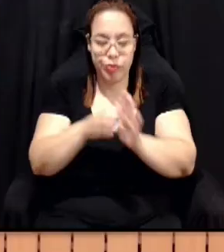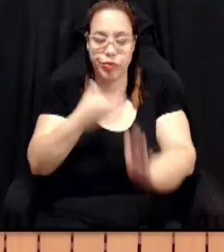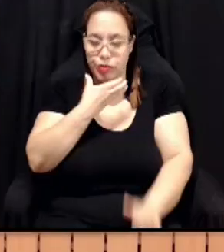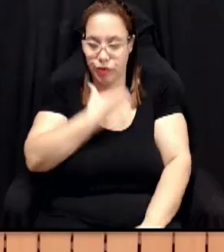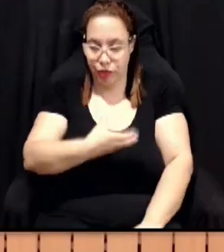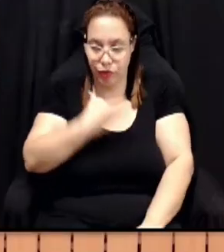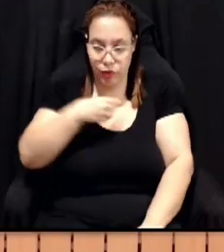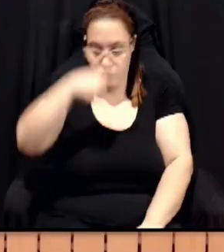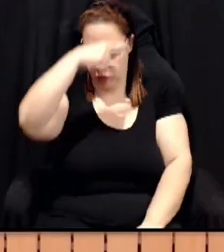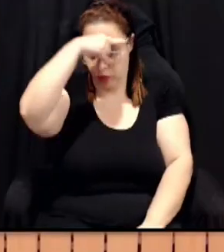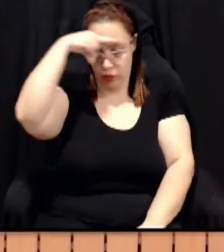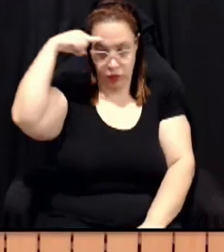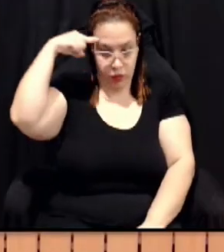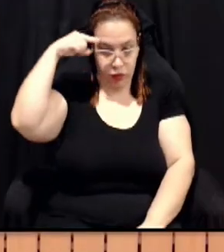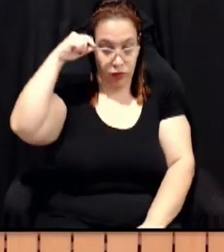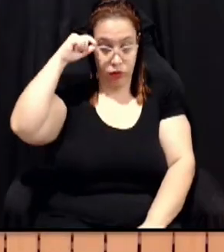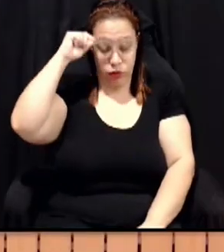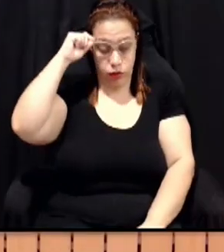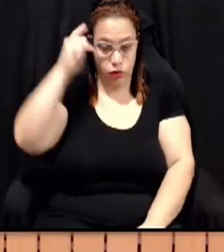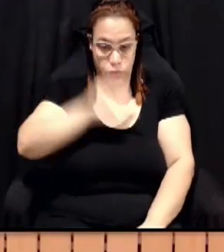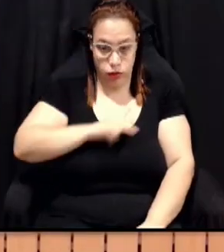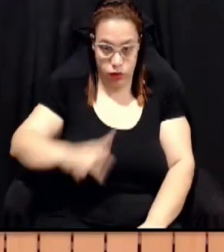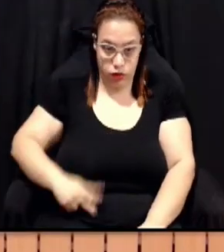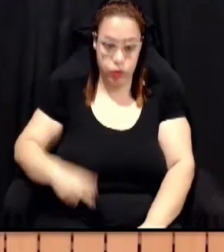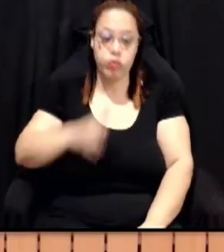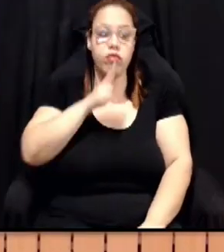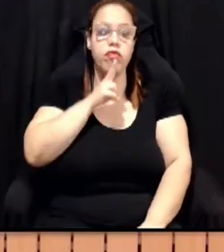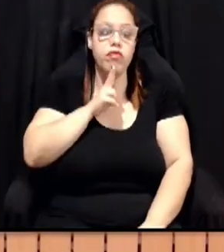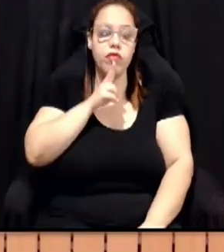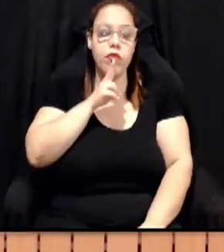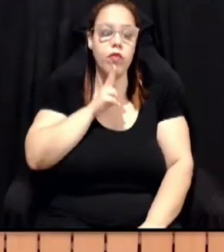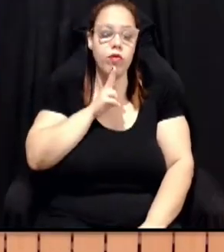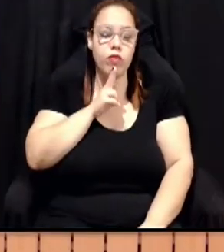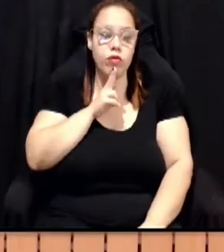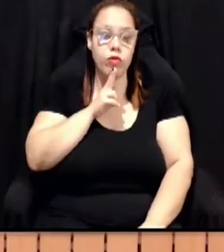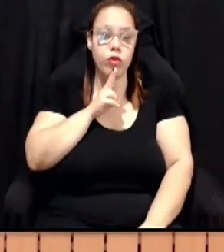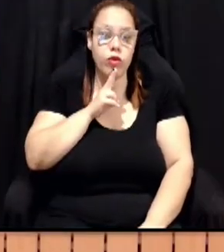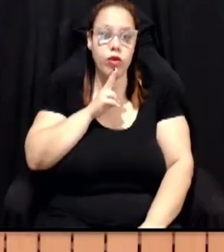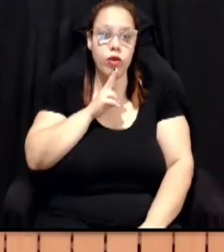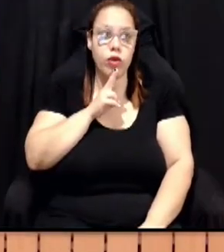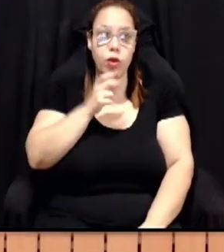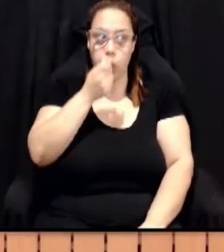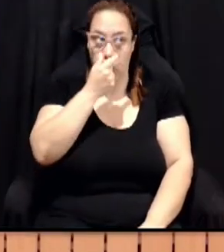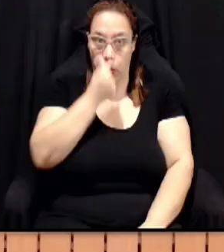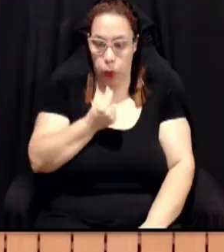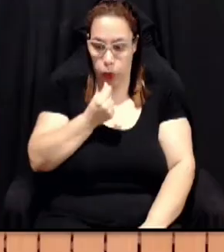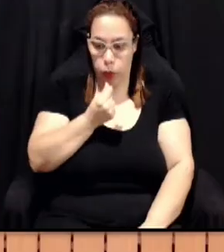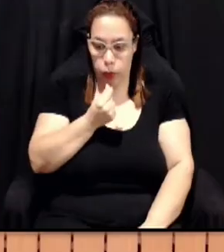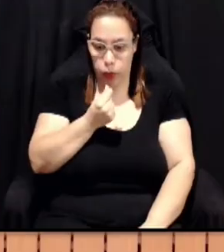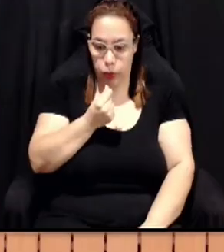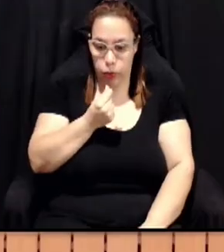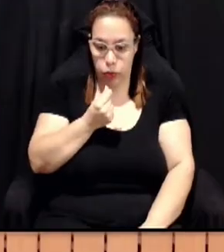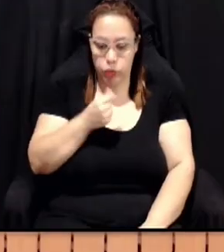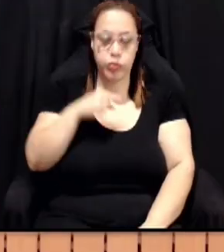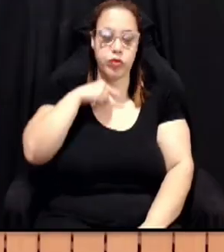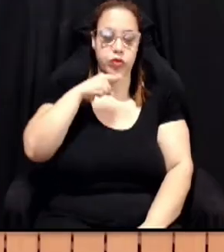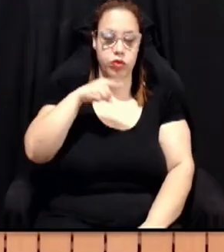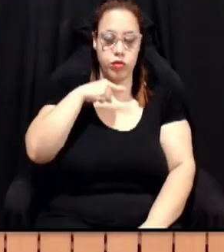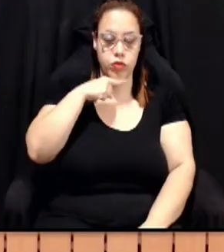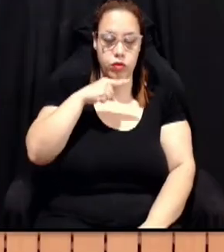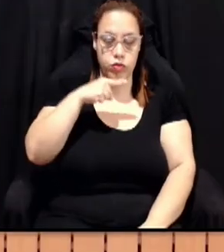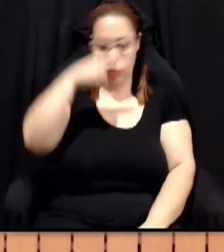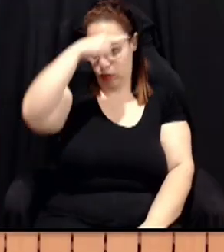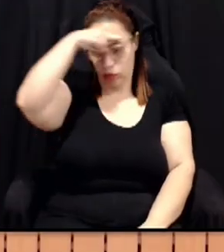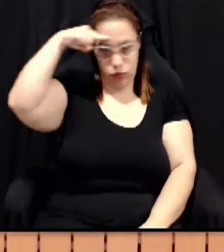é presidente da comissão, o Nelson Osley, Roberto Alves, Eduardo Magoga, Felipe Marquesi,